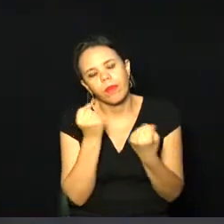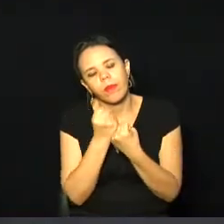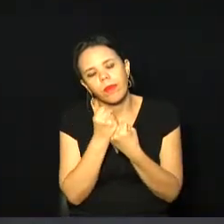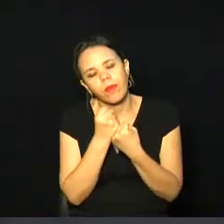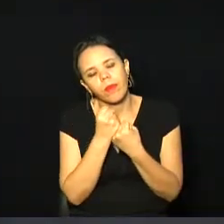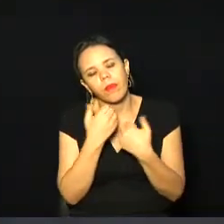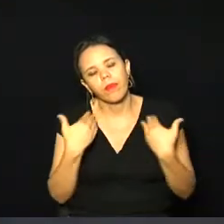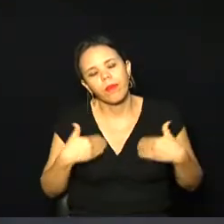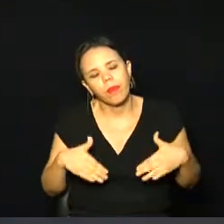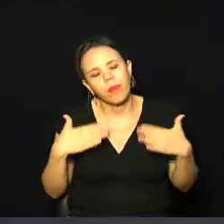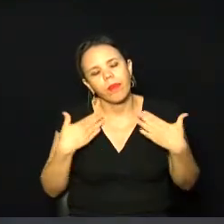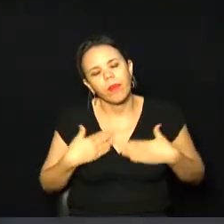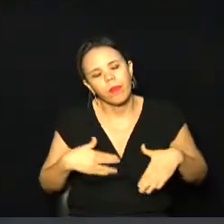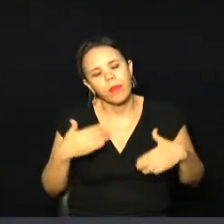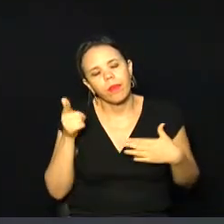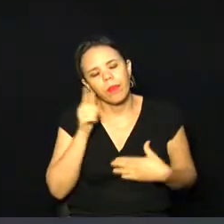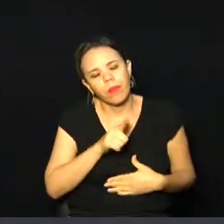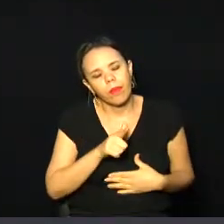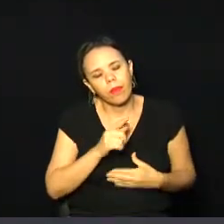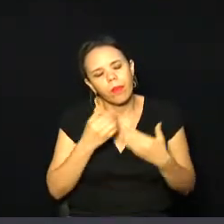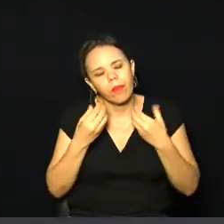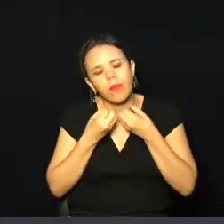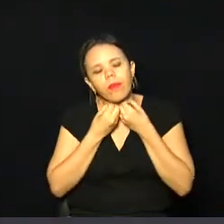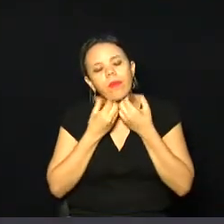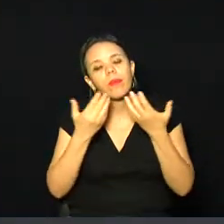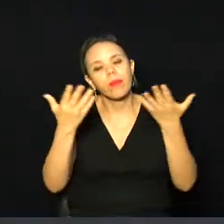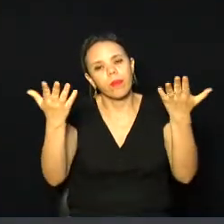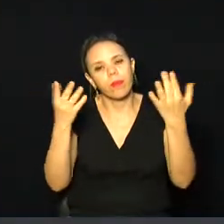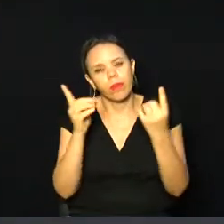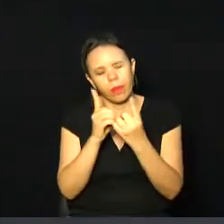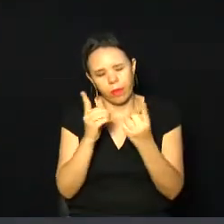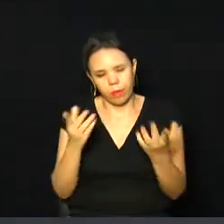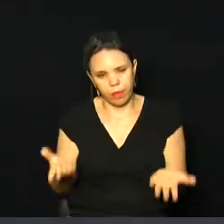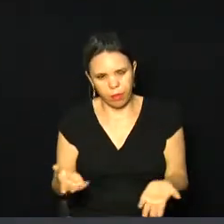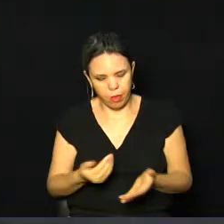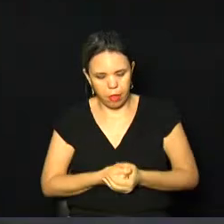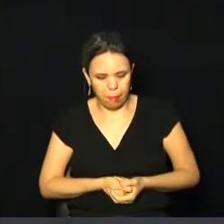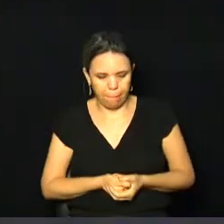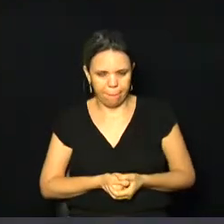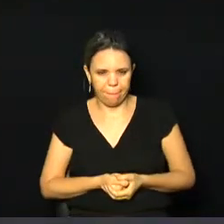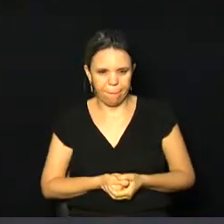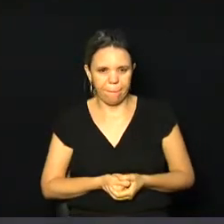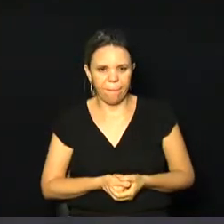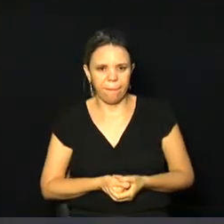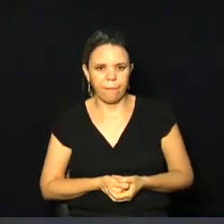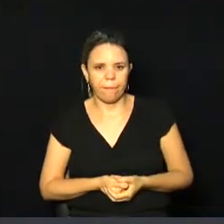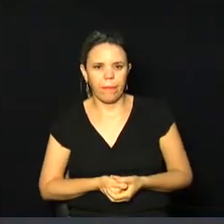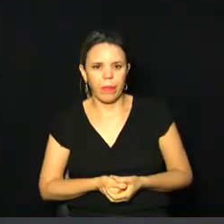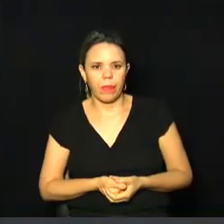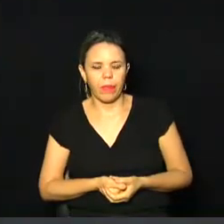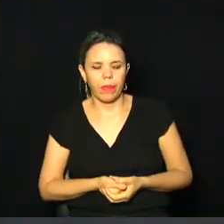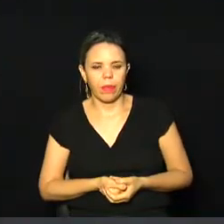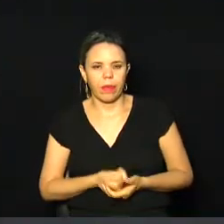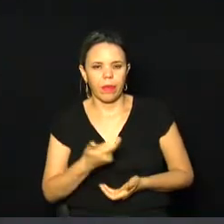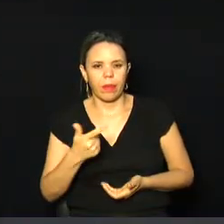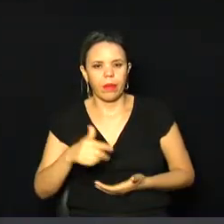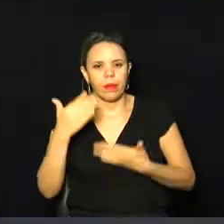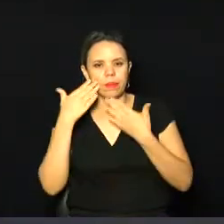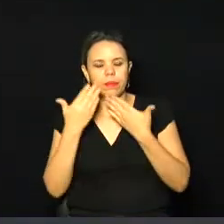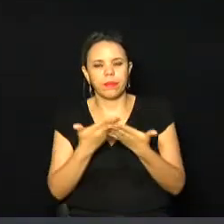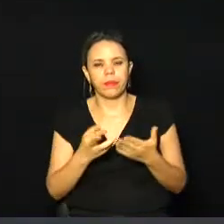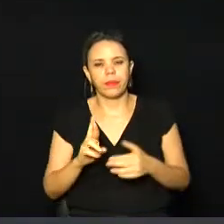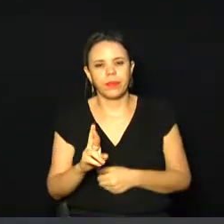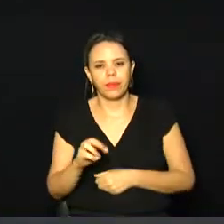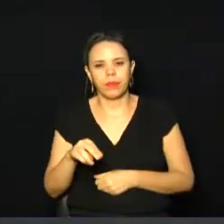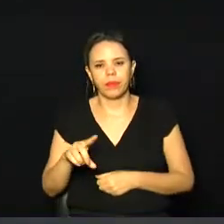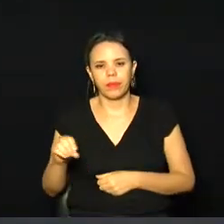mais tranquila, ela consegue se abrir mais e ter esse atendimento aí mais humanizado. Mais uma vez, agradecer, doutor Marcelo,